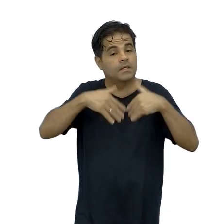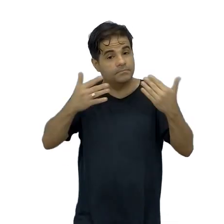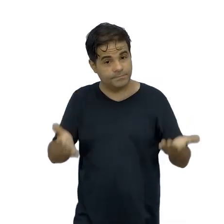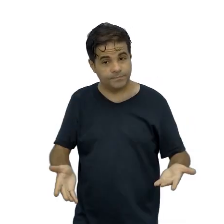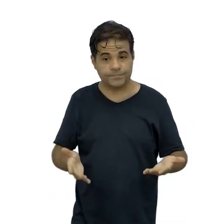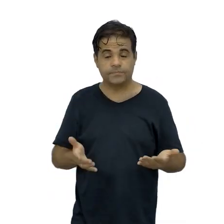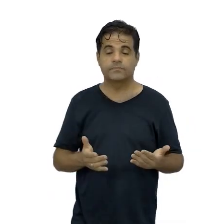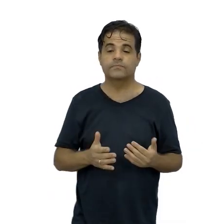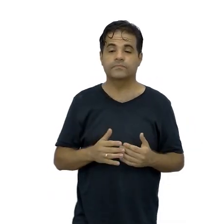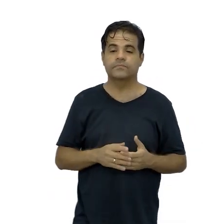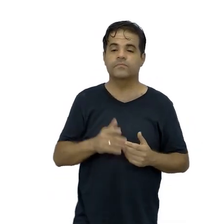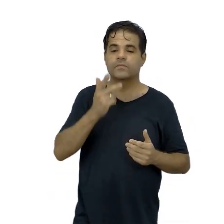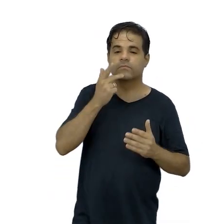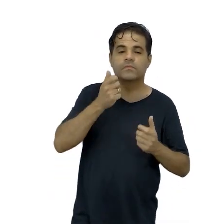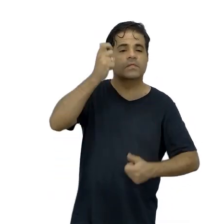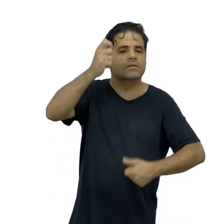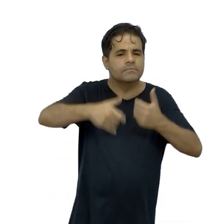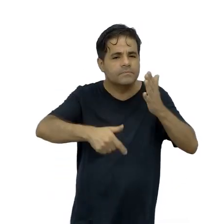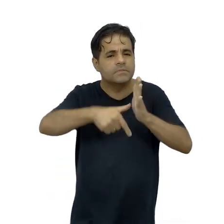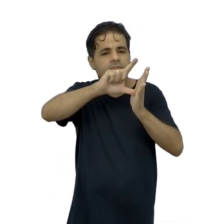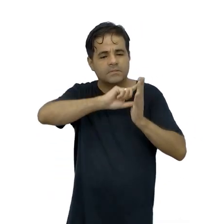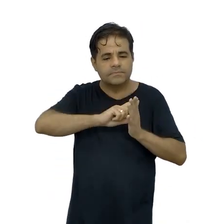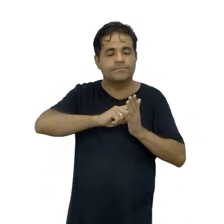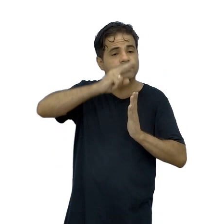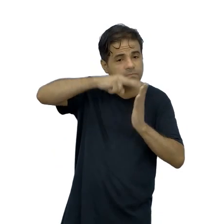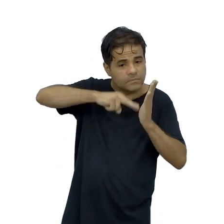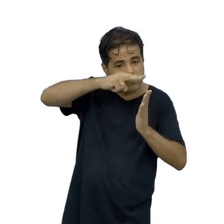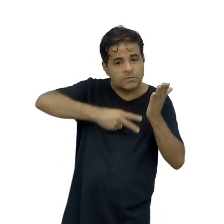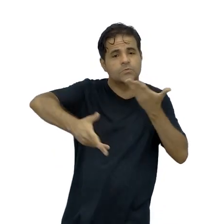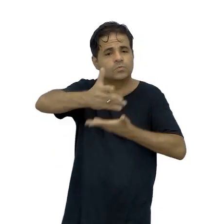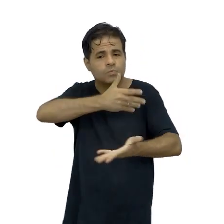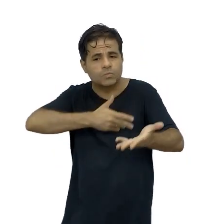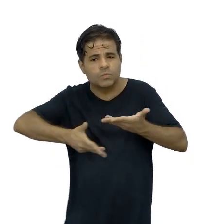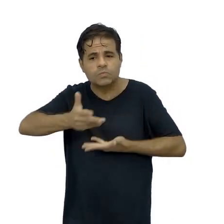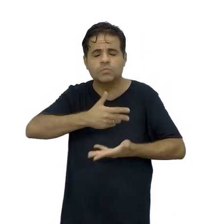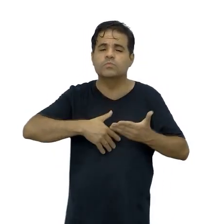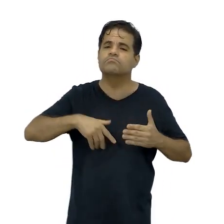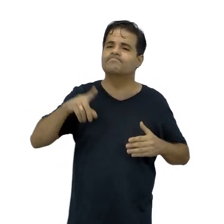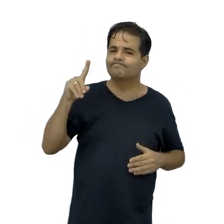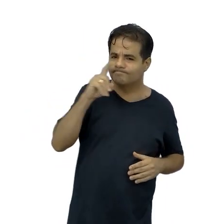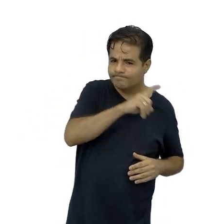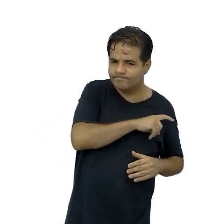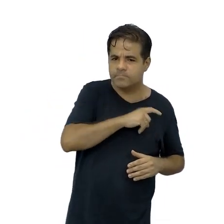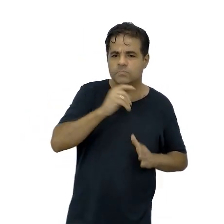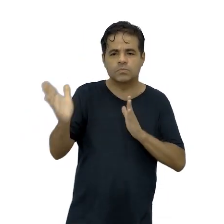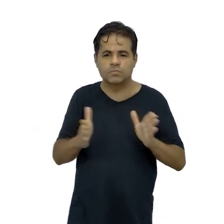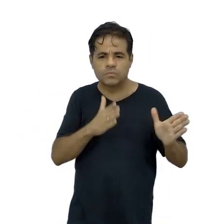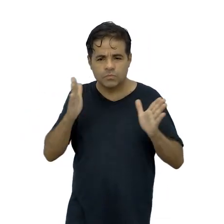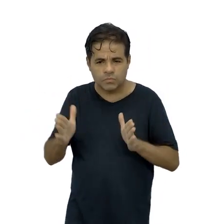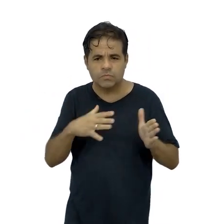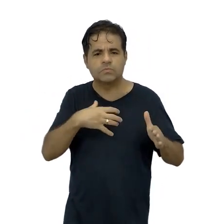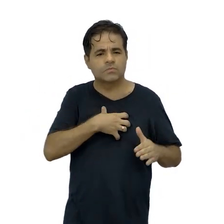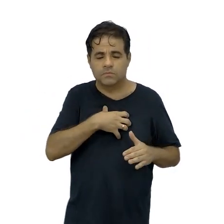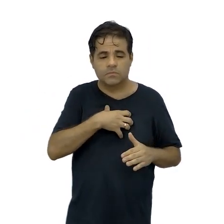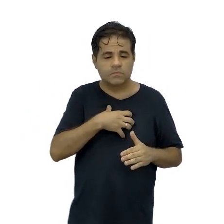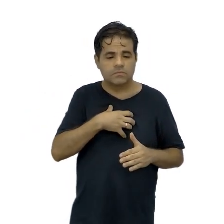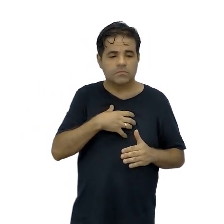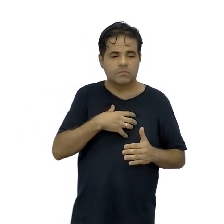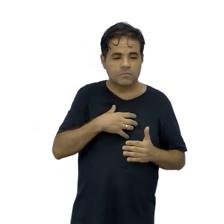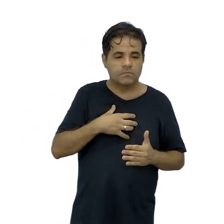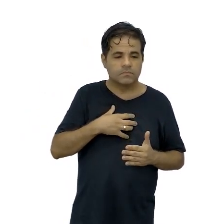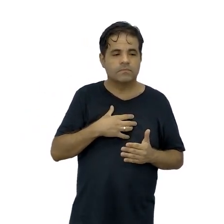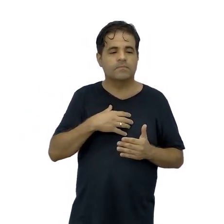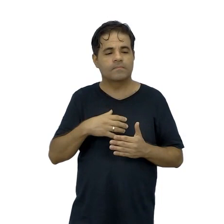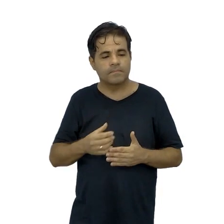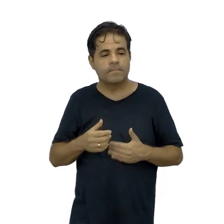Então, como eu falei para vocês, né, a leitura é interativa de extrema complexidade na produção de sentido. Não se realiza